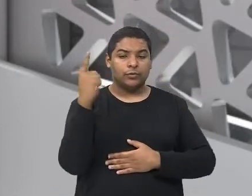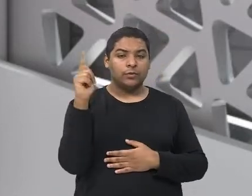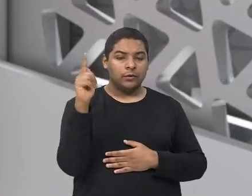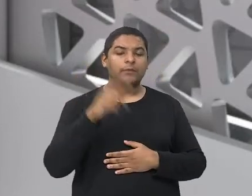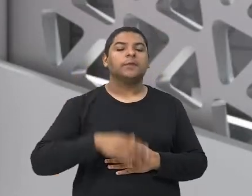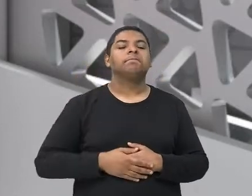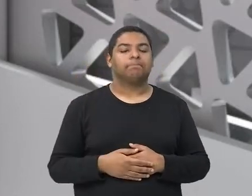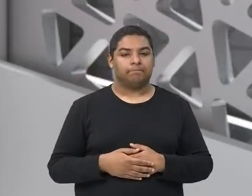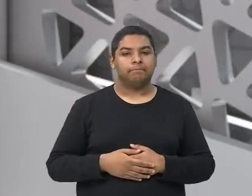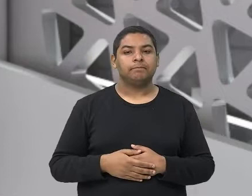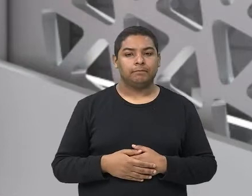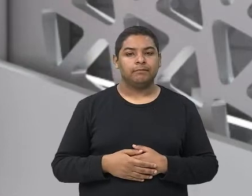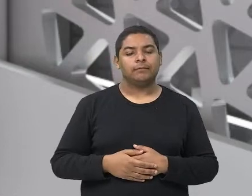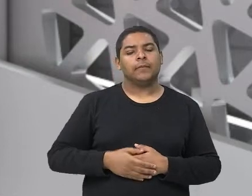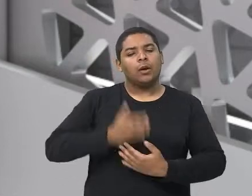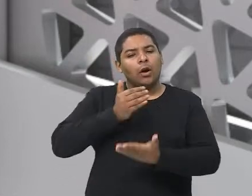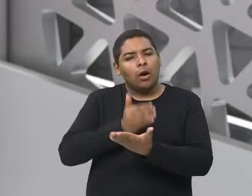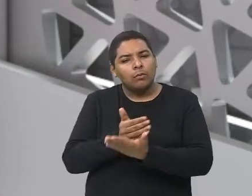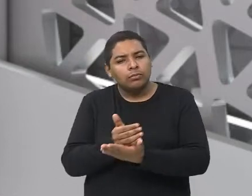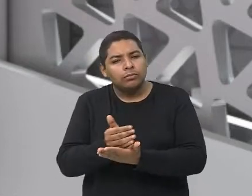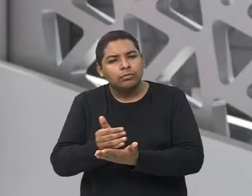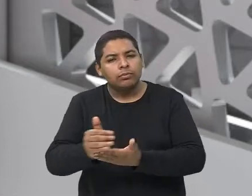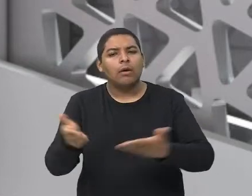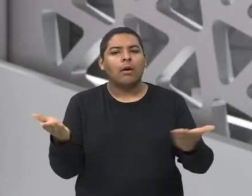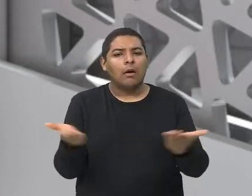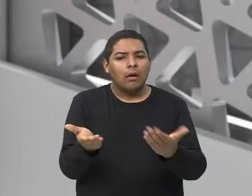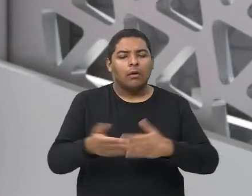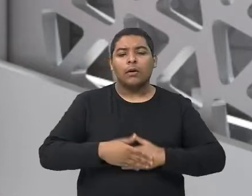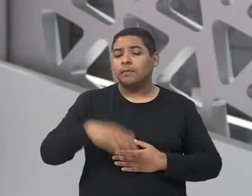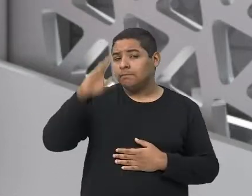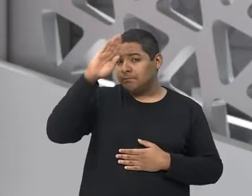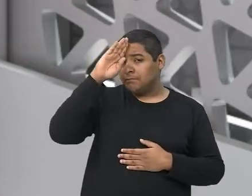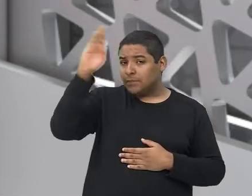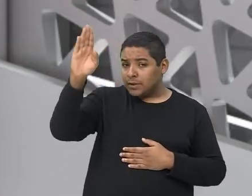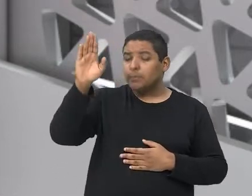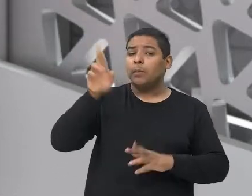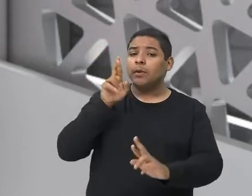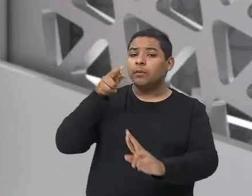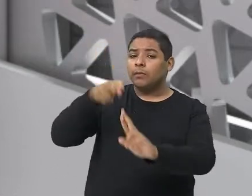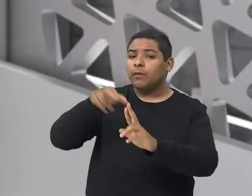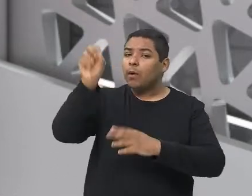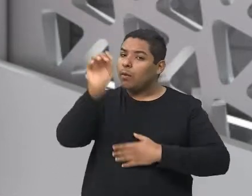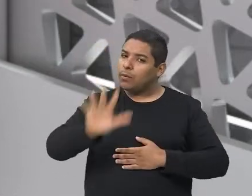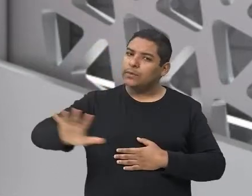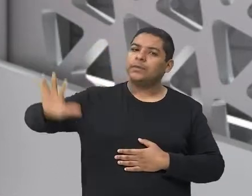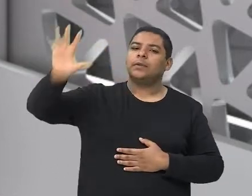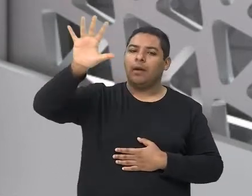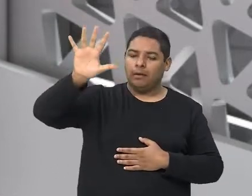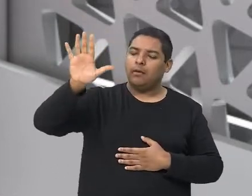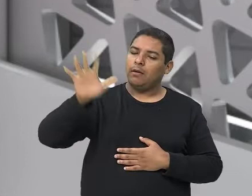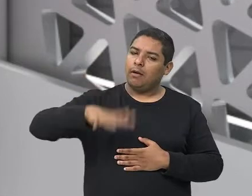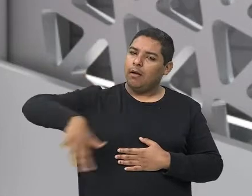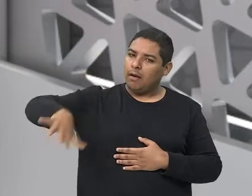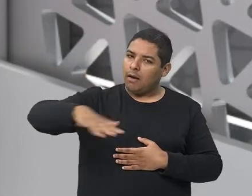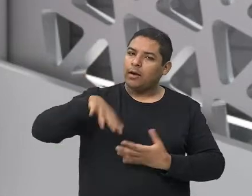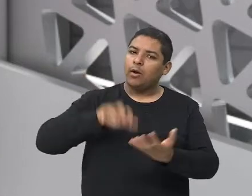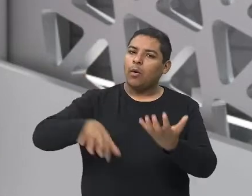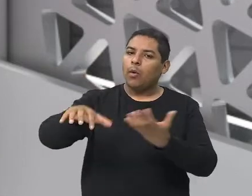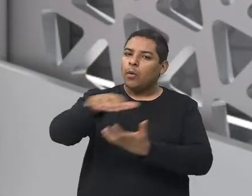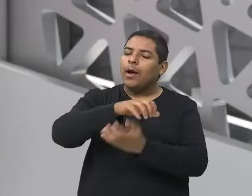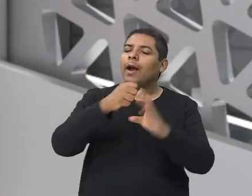geografia. Estamos iniciando aí principalmente em relação à Oceania, verificando aí